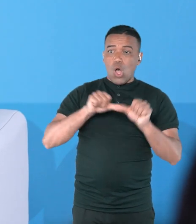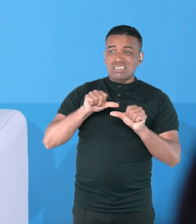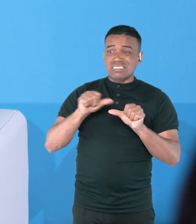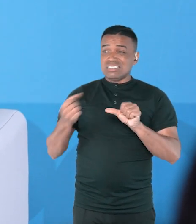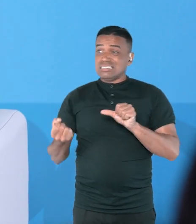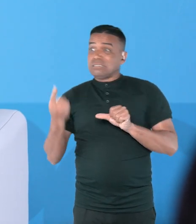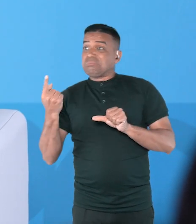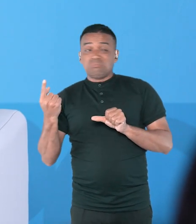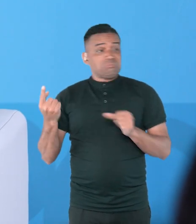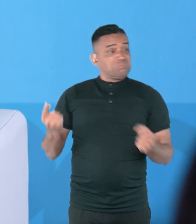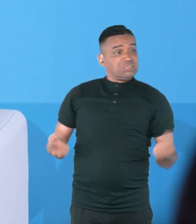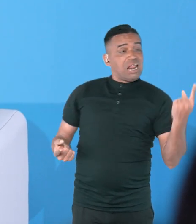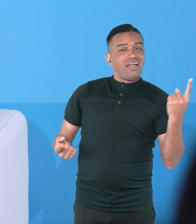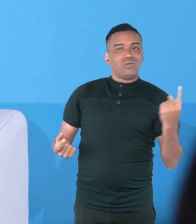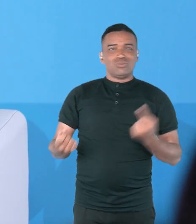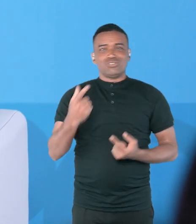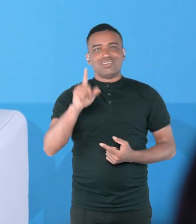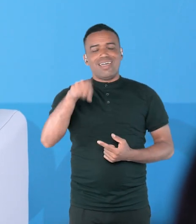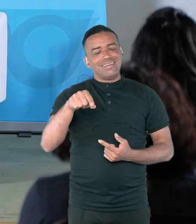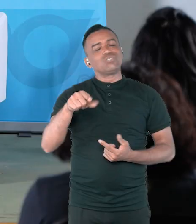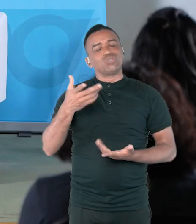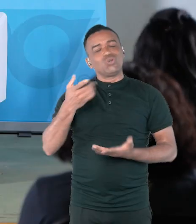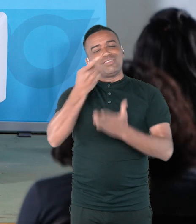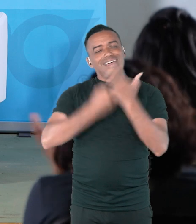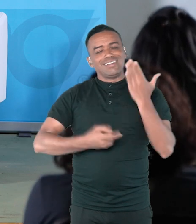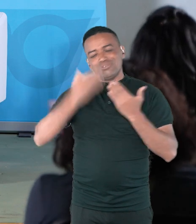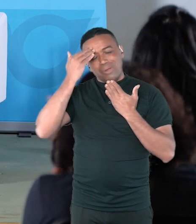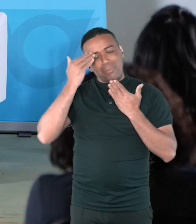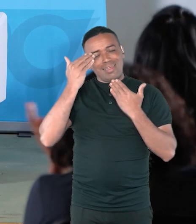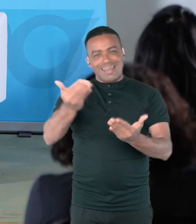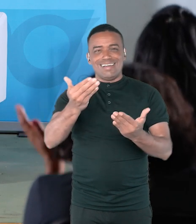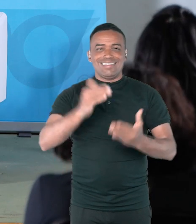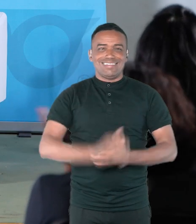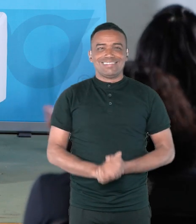tornemos estranhos uns aos outros. É isso, obrigada.